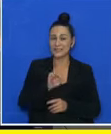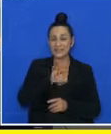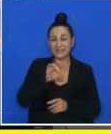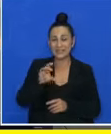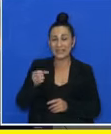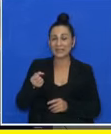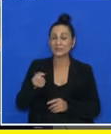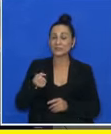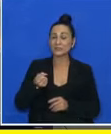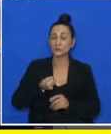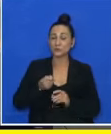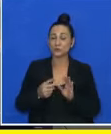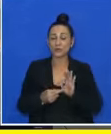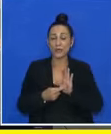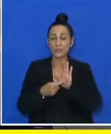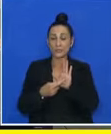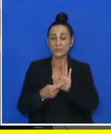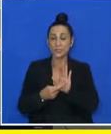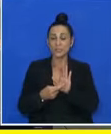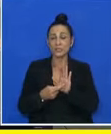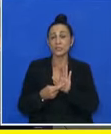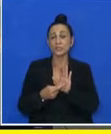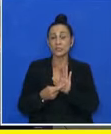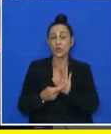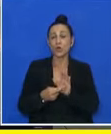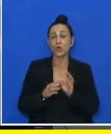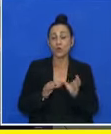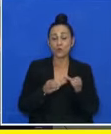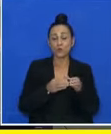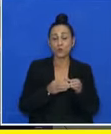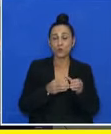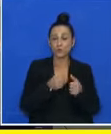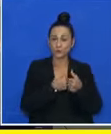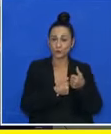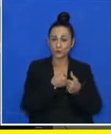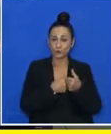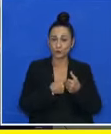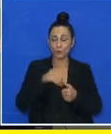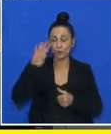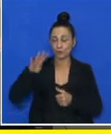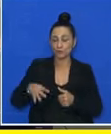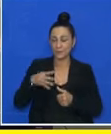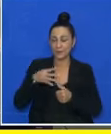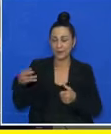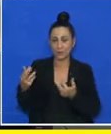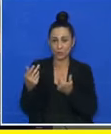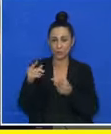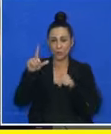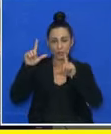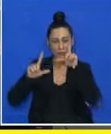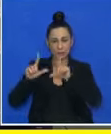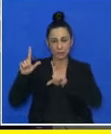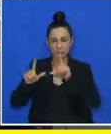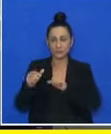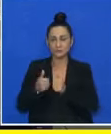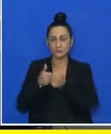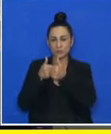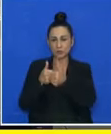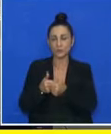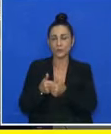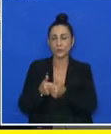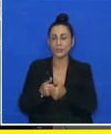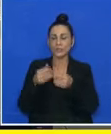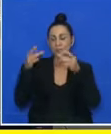cada número corresponde a um time de futebol, conforme a tabela de times exposta na tela da TV. Você acompanhando